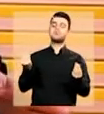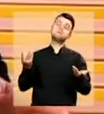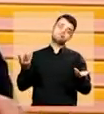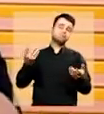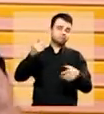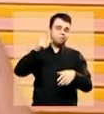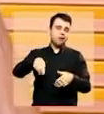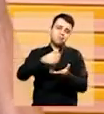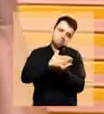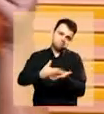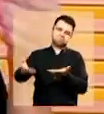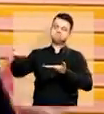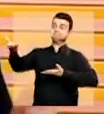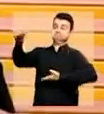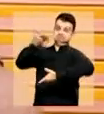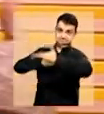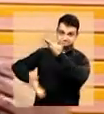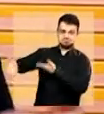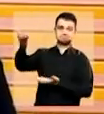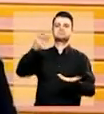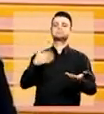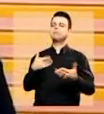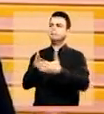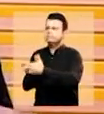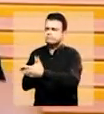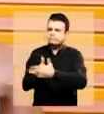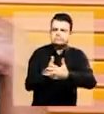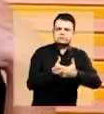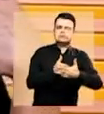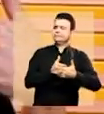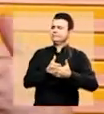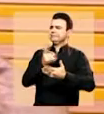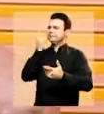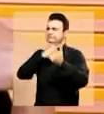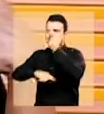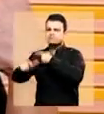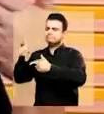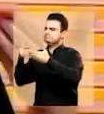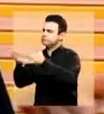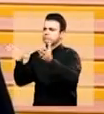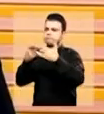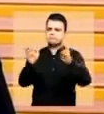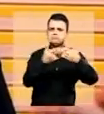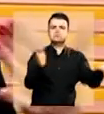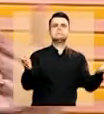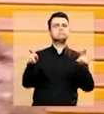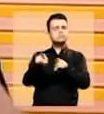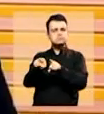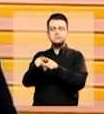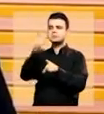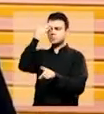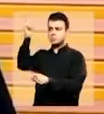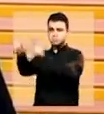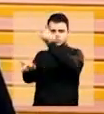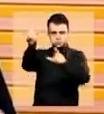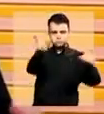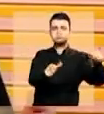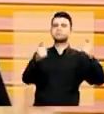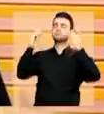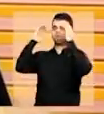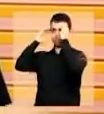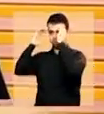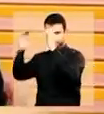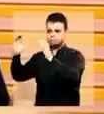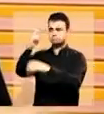intercâmbio, né? Então, é aprender a vencer os obstáculos, aprender a respeitar novos hábitos, né?